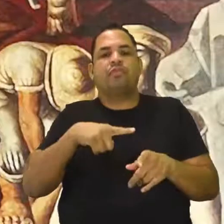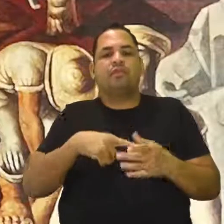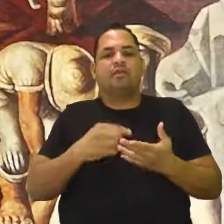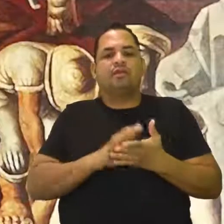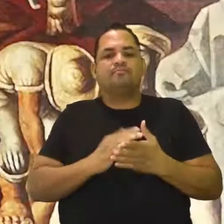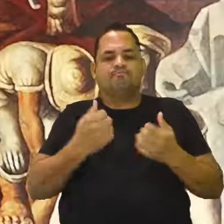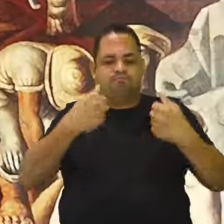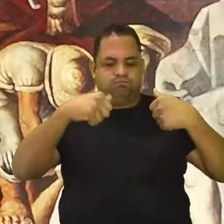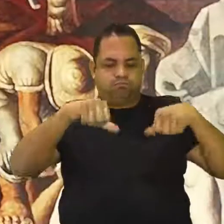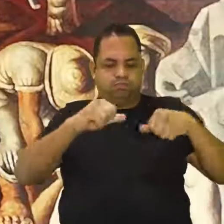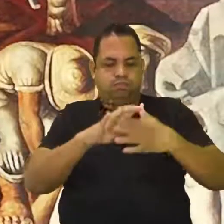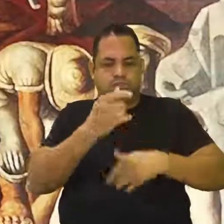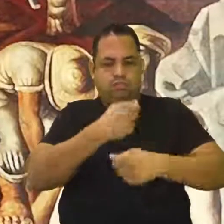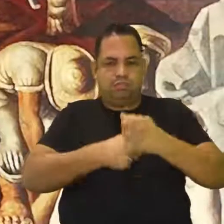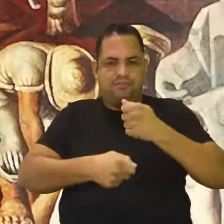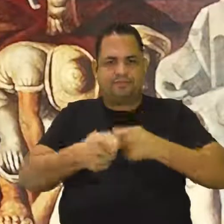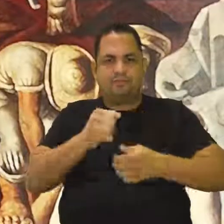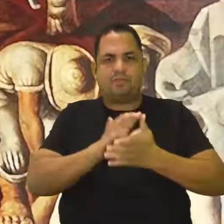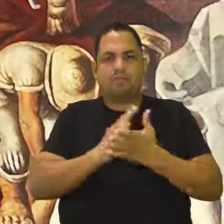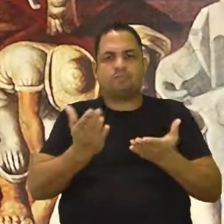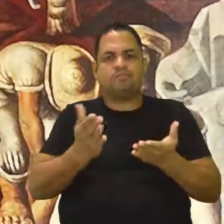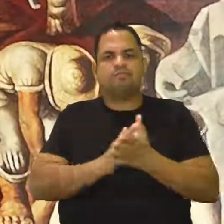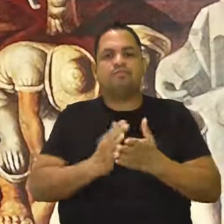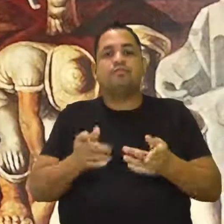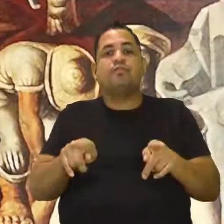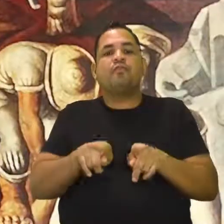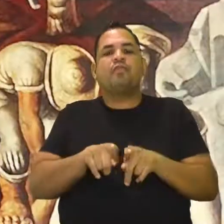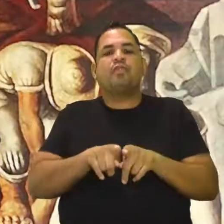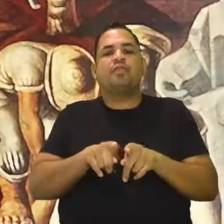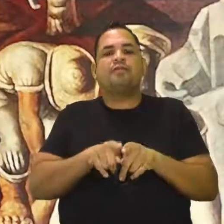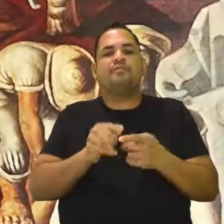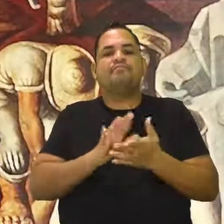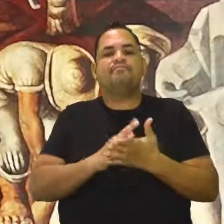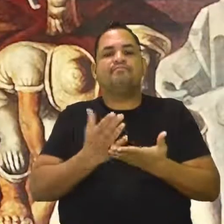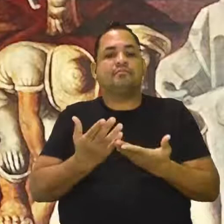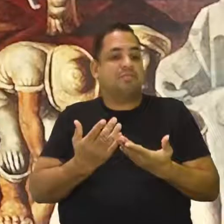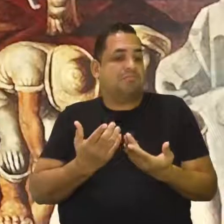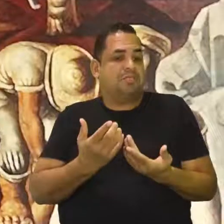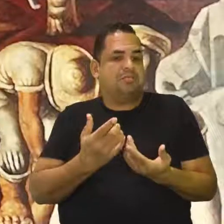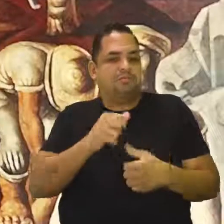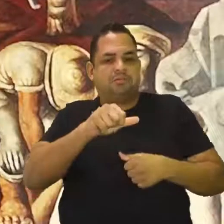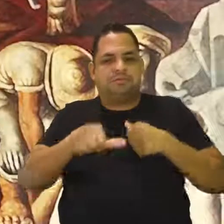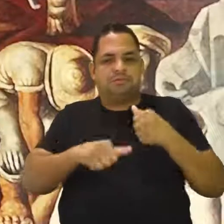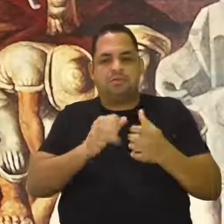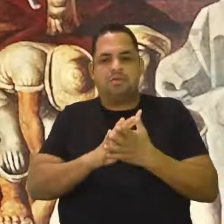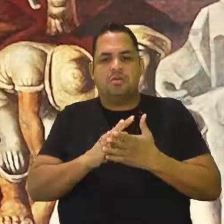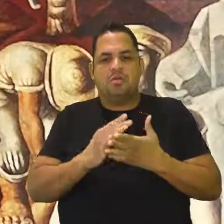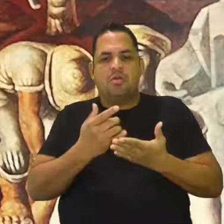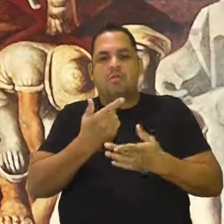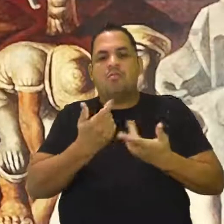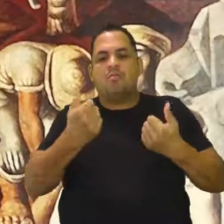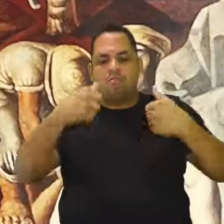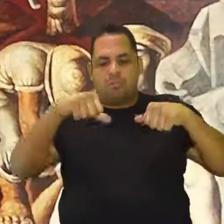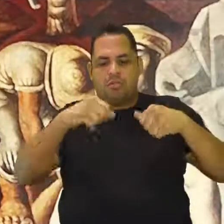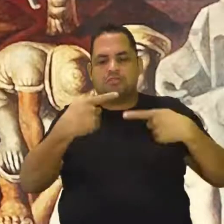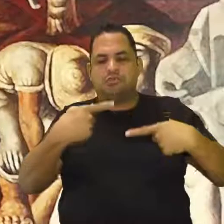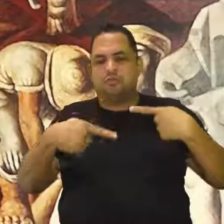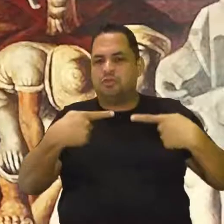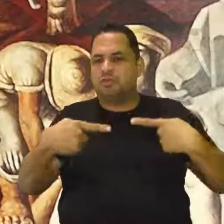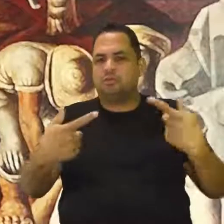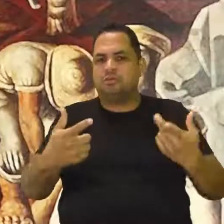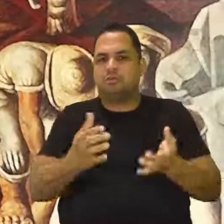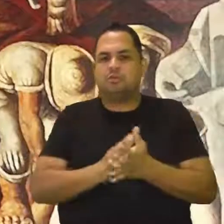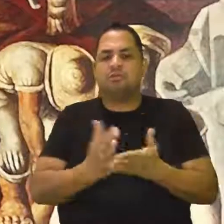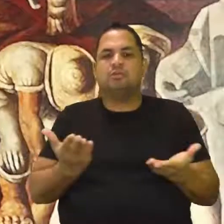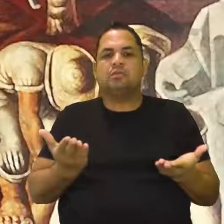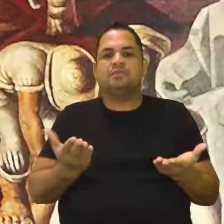uma crise econômica, essa crise econômica automaticamente ela leva a uma crise política. E nós estamos observando isso,